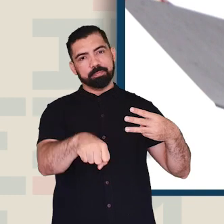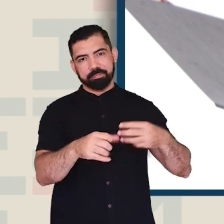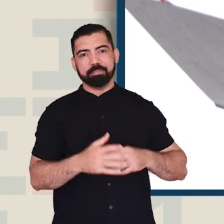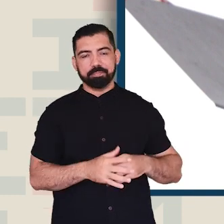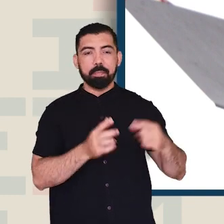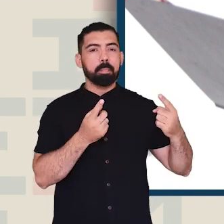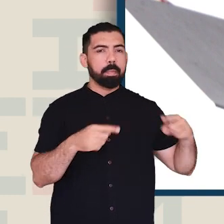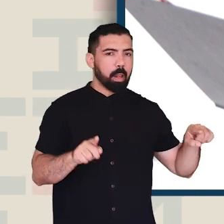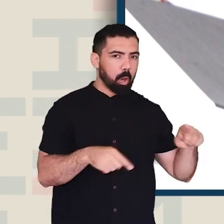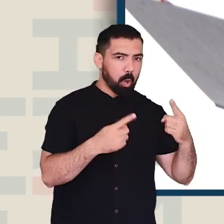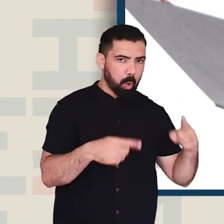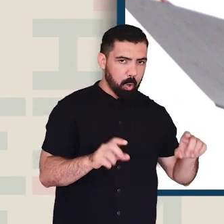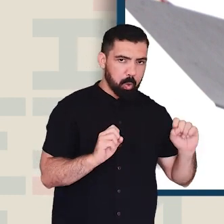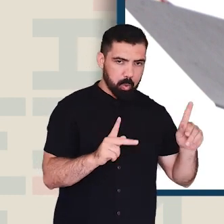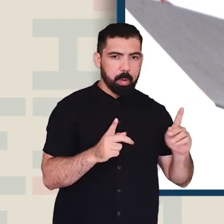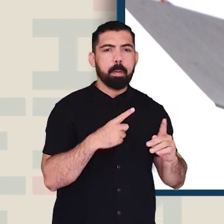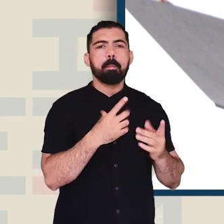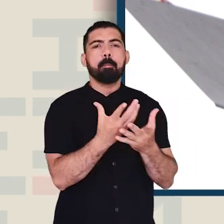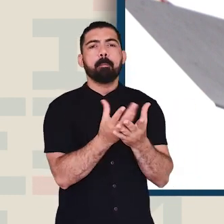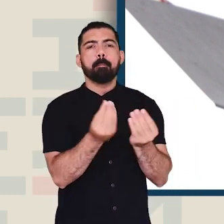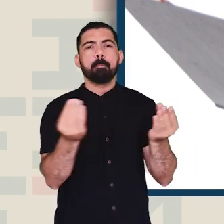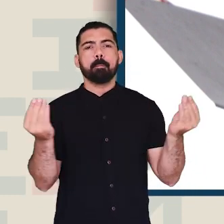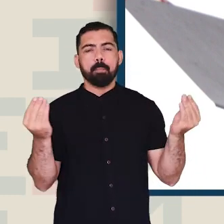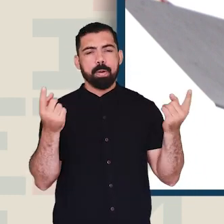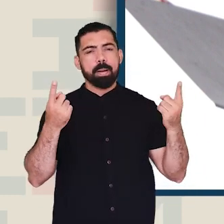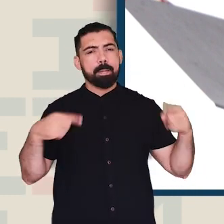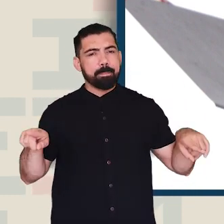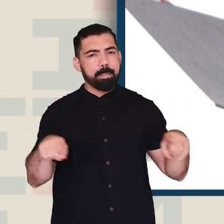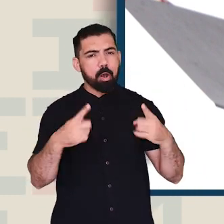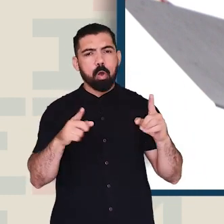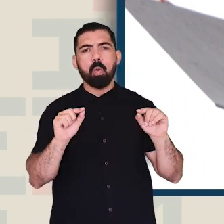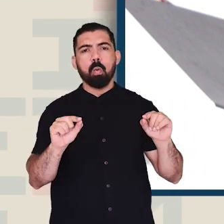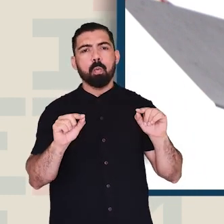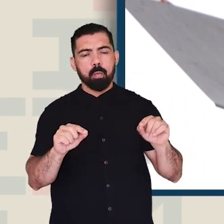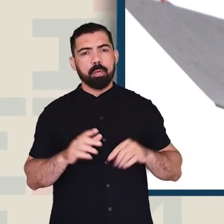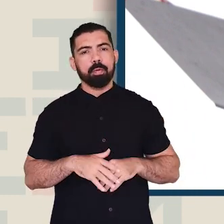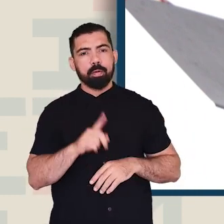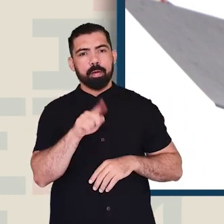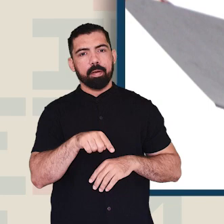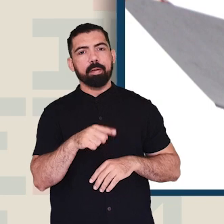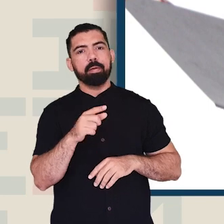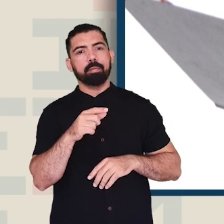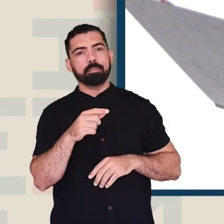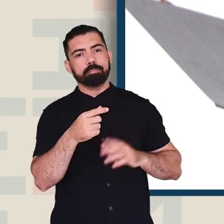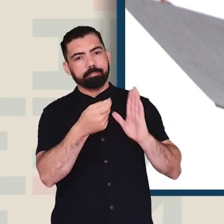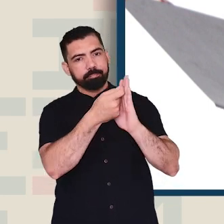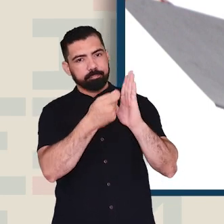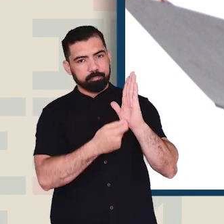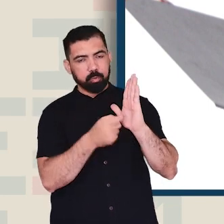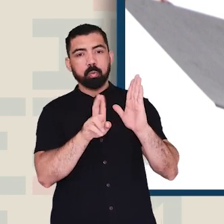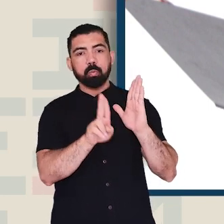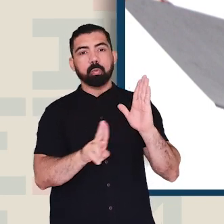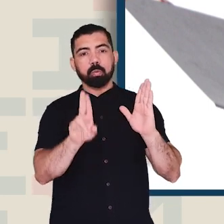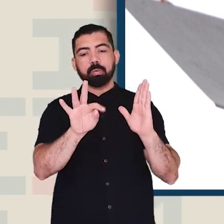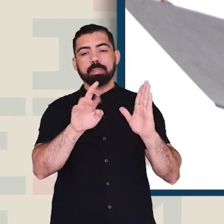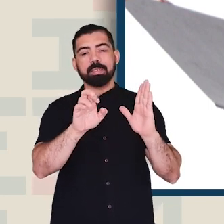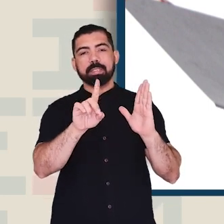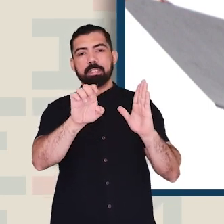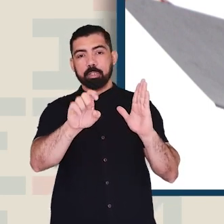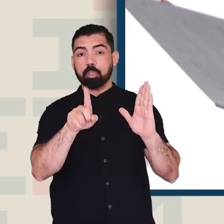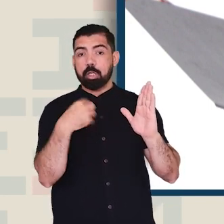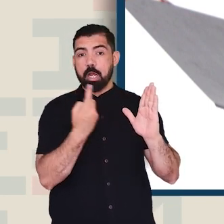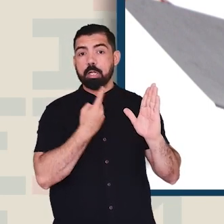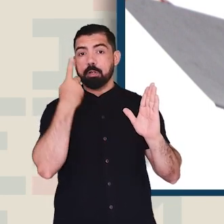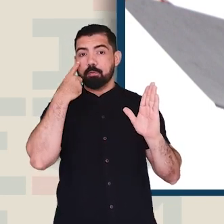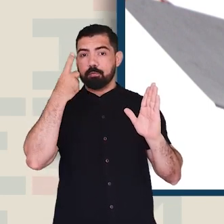tanto melodicamente, né? Tem muita melodia que é composta com tríades, né? Isso a gente vai